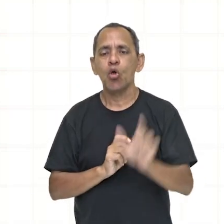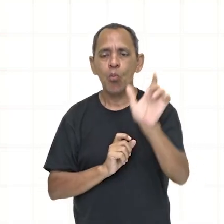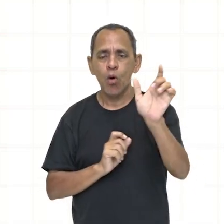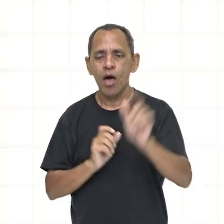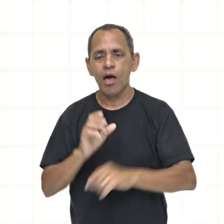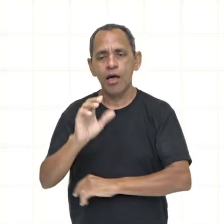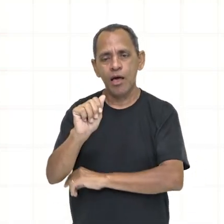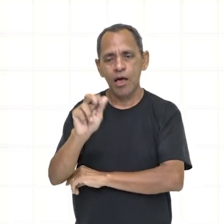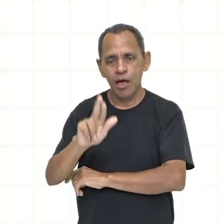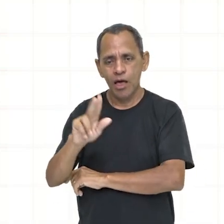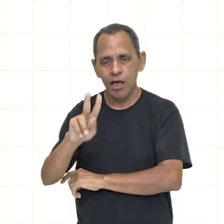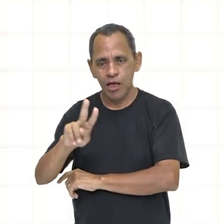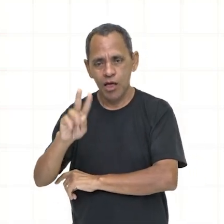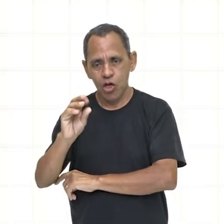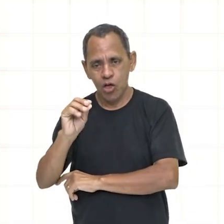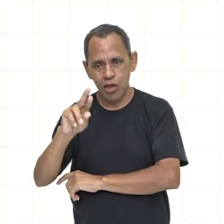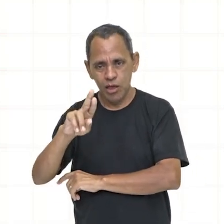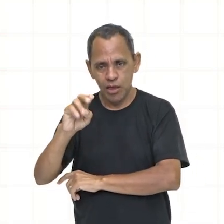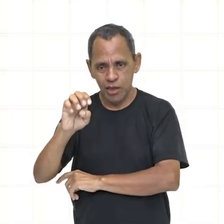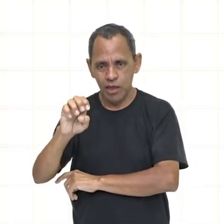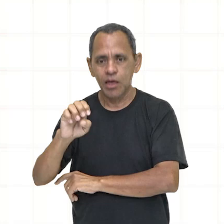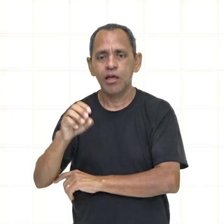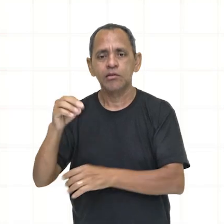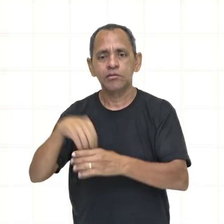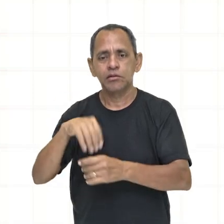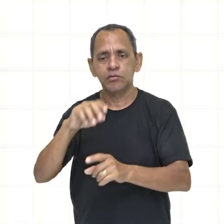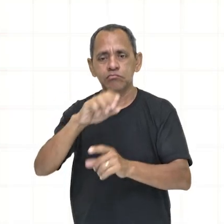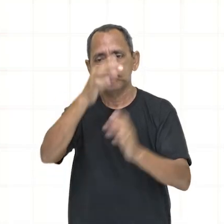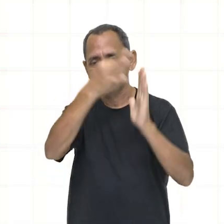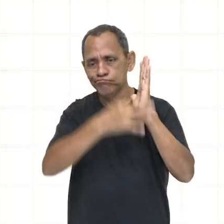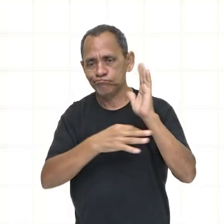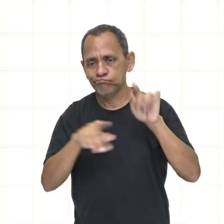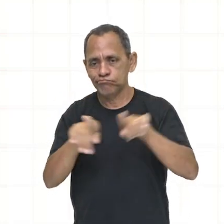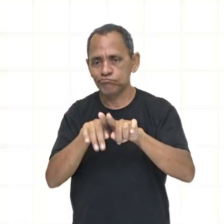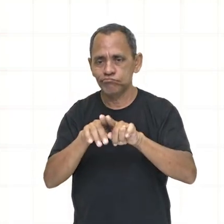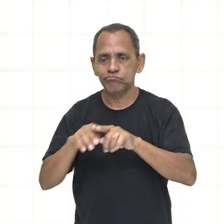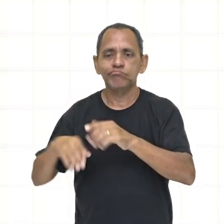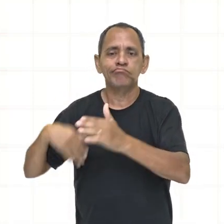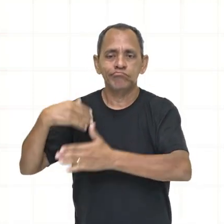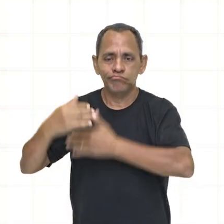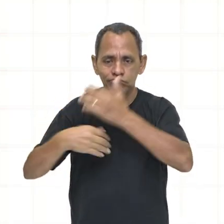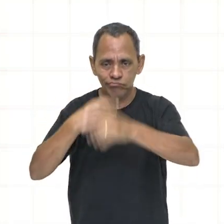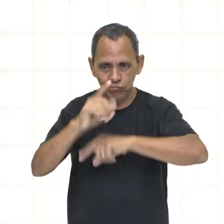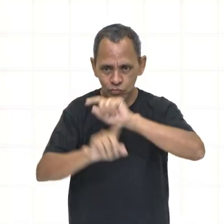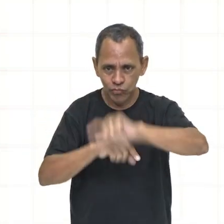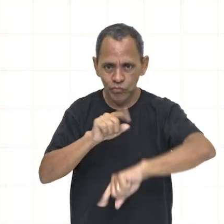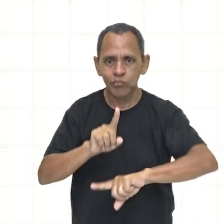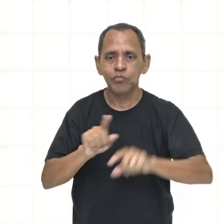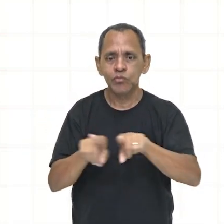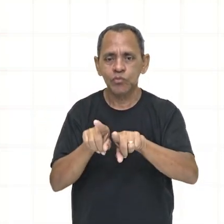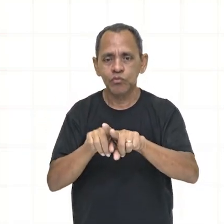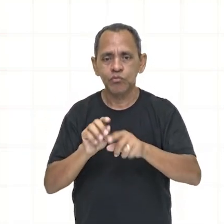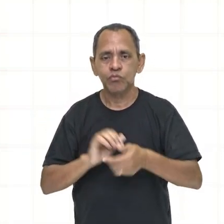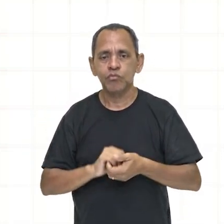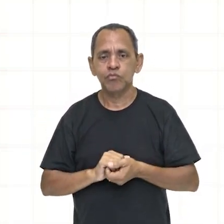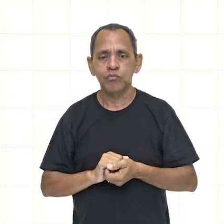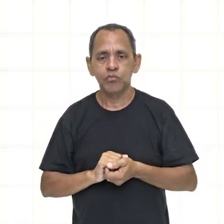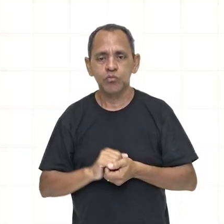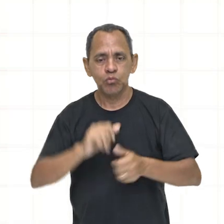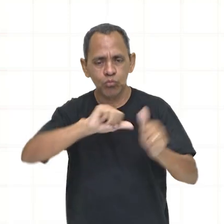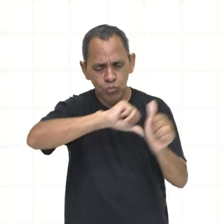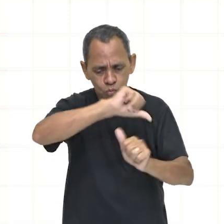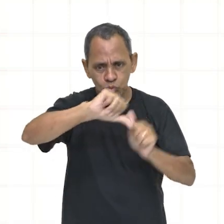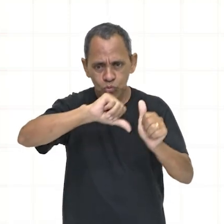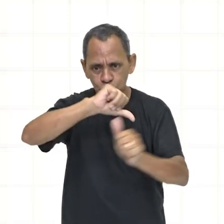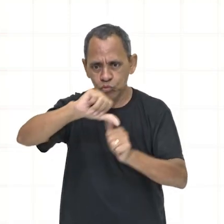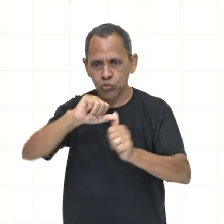passou a ser representado dessa forma, evoluiu para esta forma e nos dias de hoje, árvore